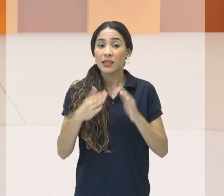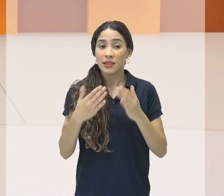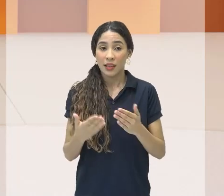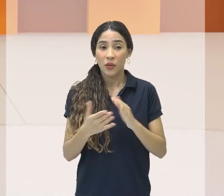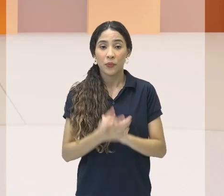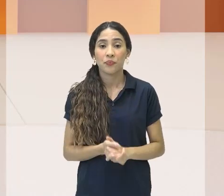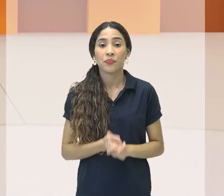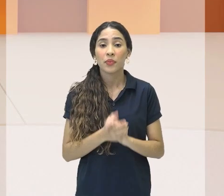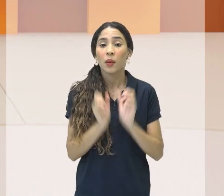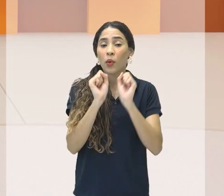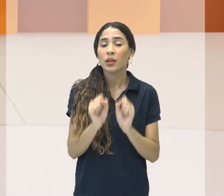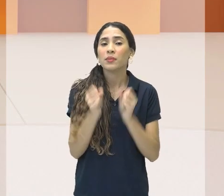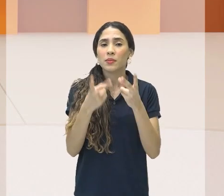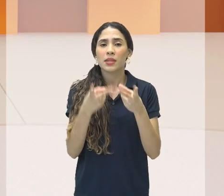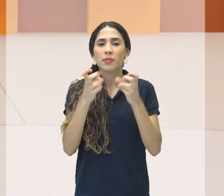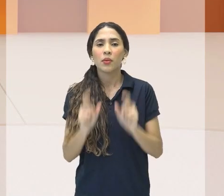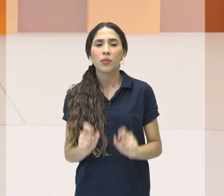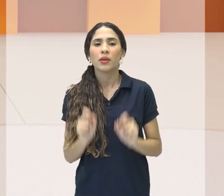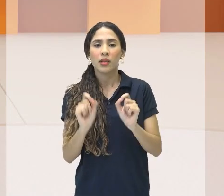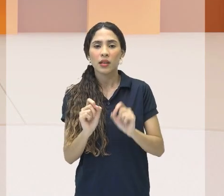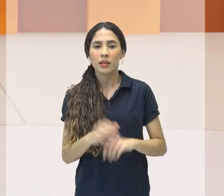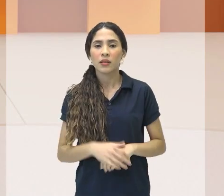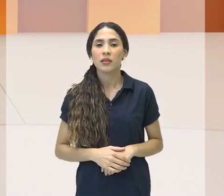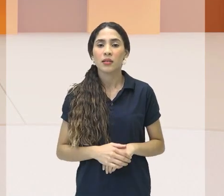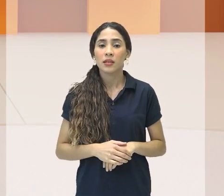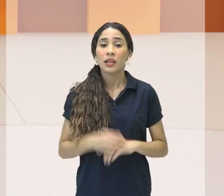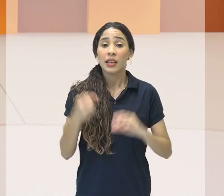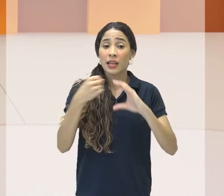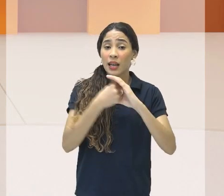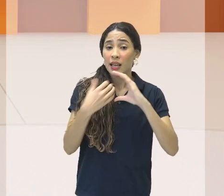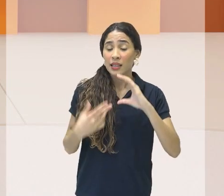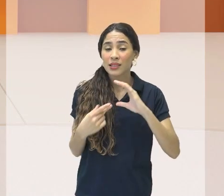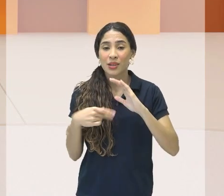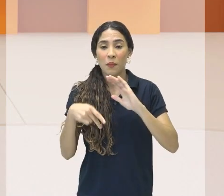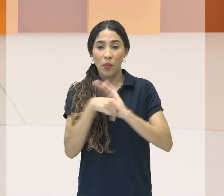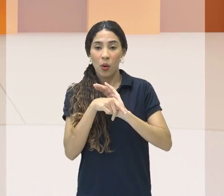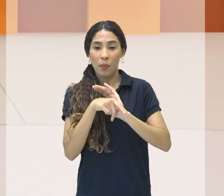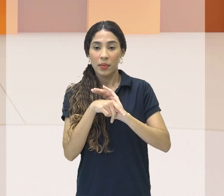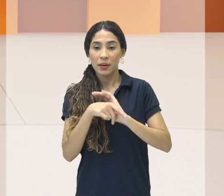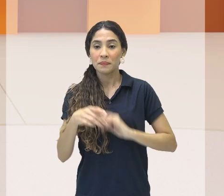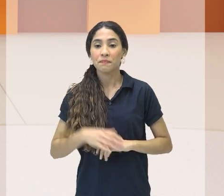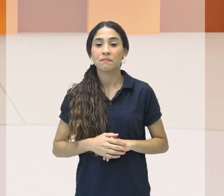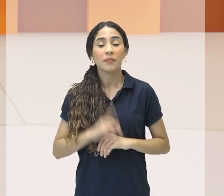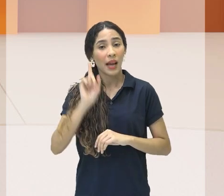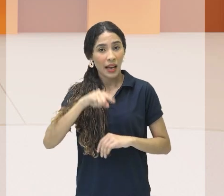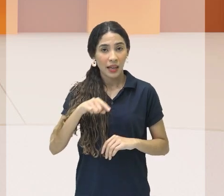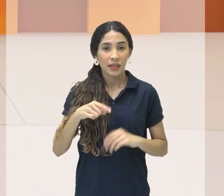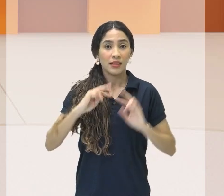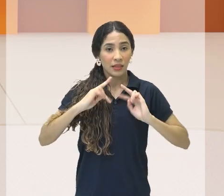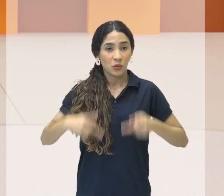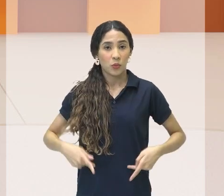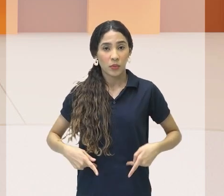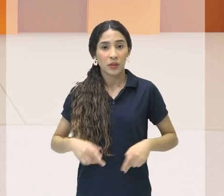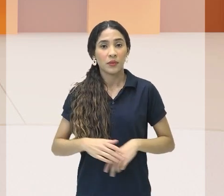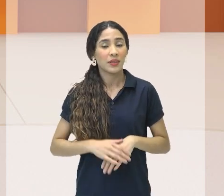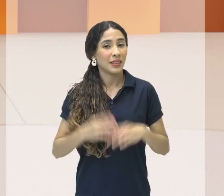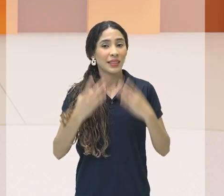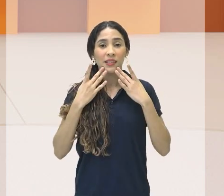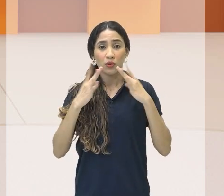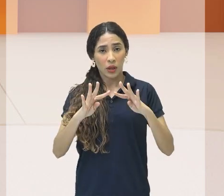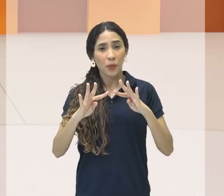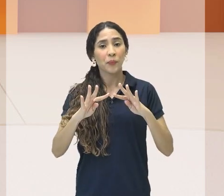continuando, nós podemos ver também que uma dessas características aqui, que é do ser humano, que